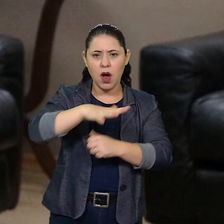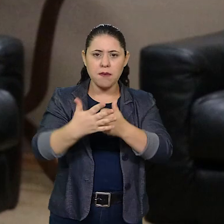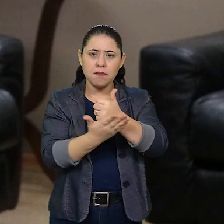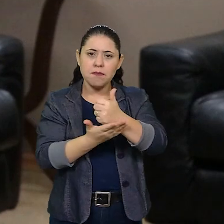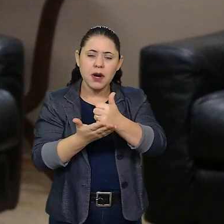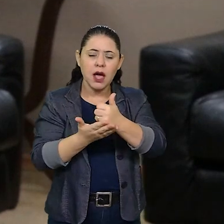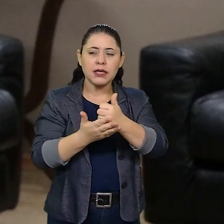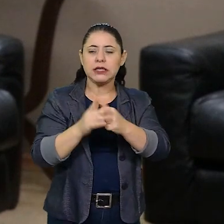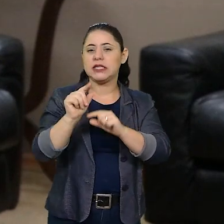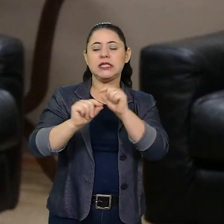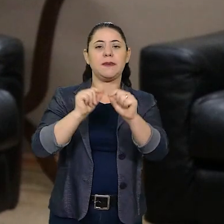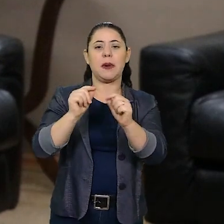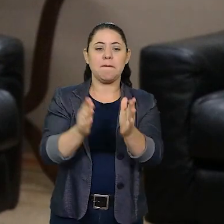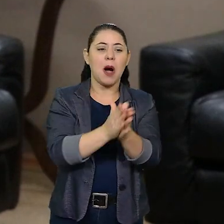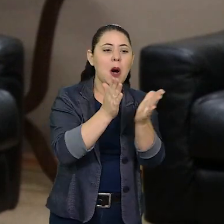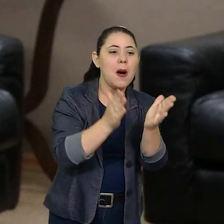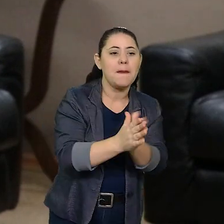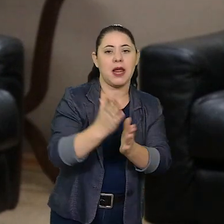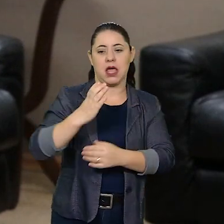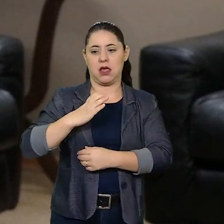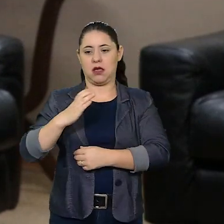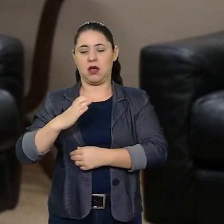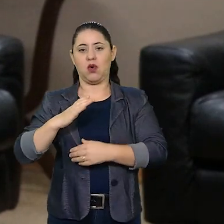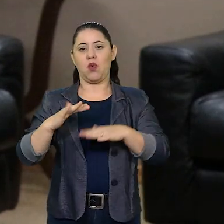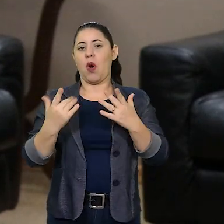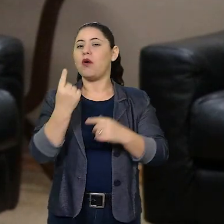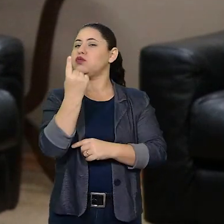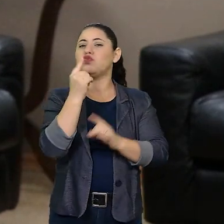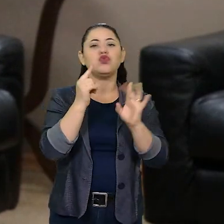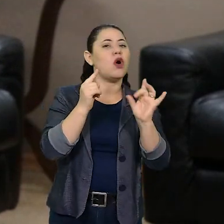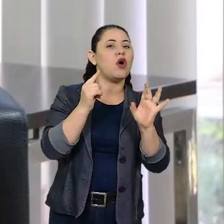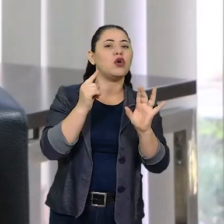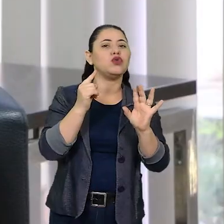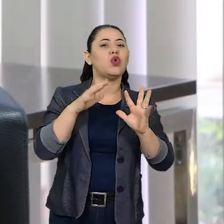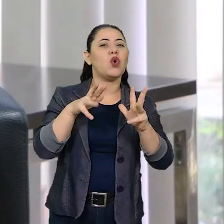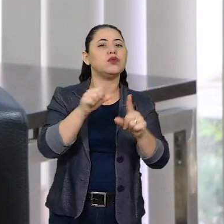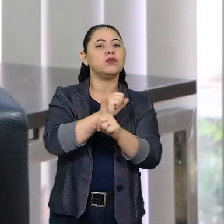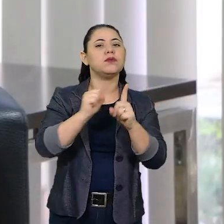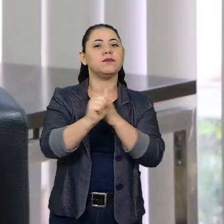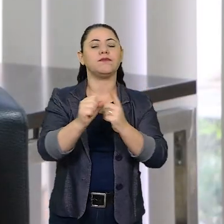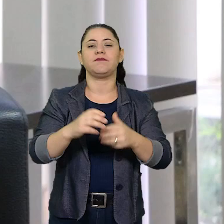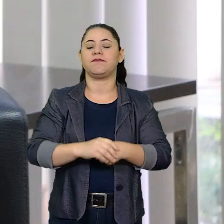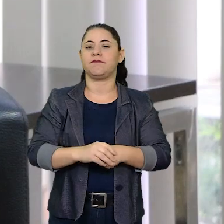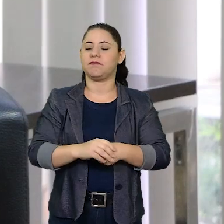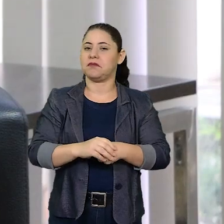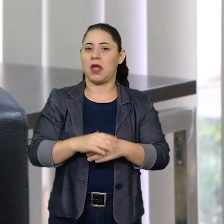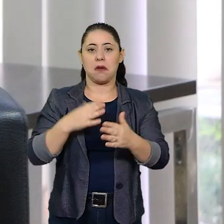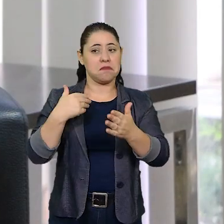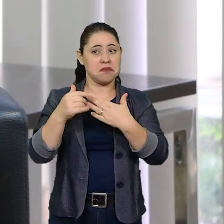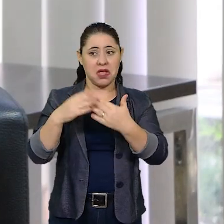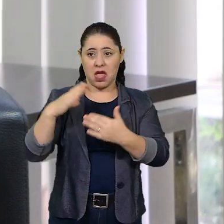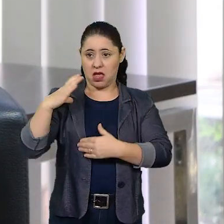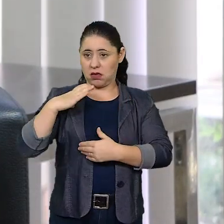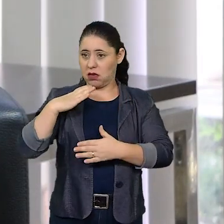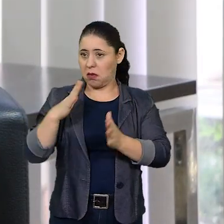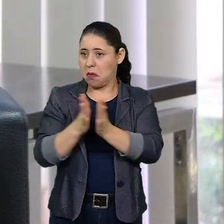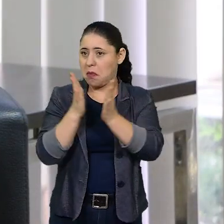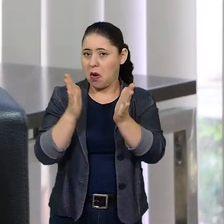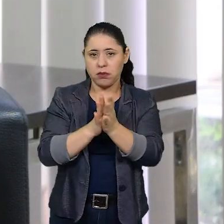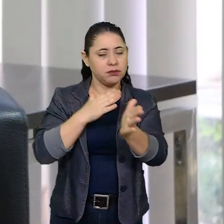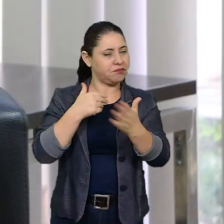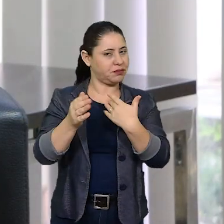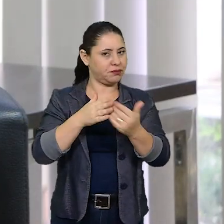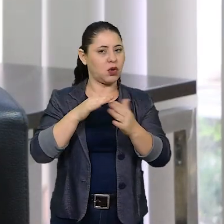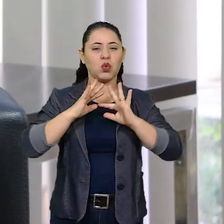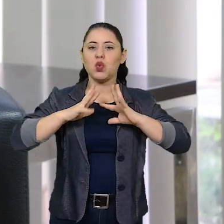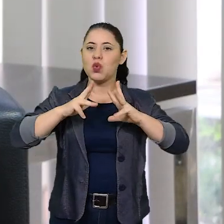classes sociais ou é particular de uma classe só? Como que funciona isso? Não, a violência, ela está presente em todas as classes sociais. O